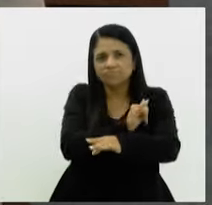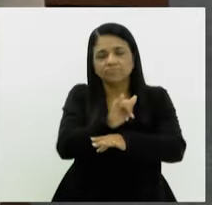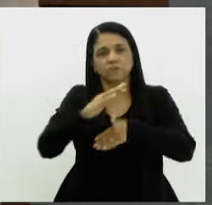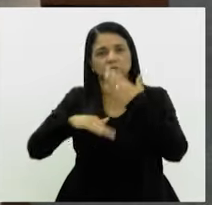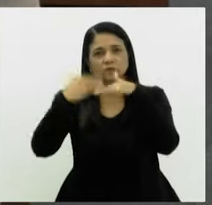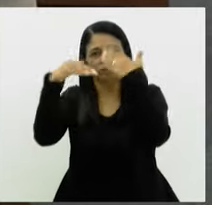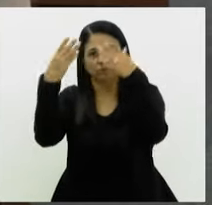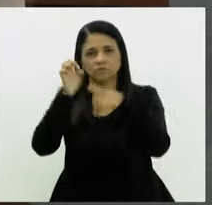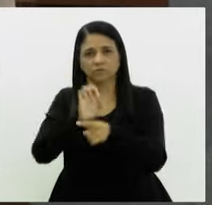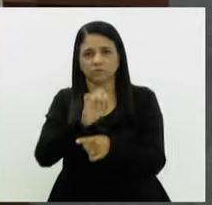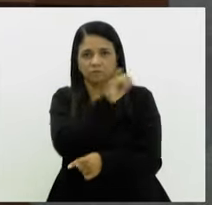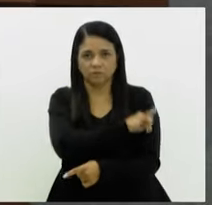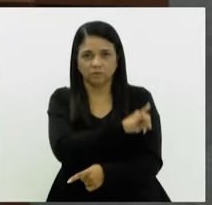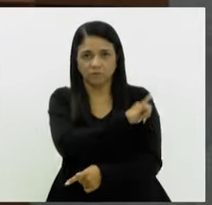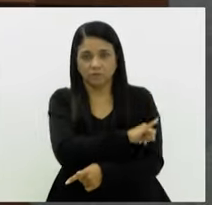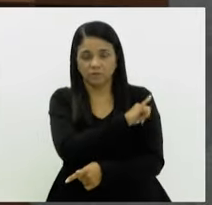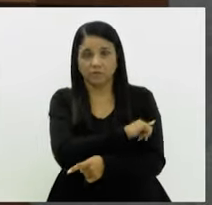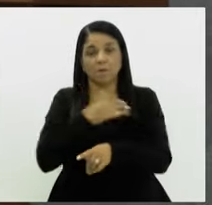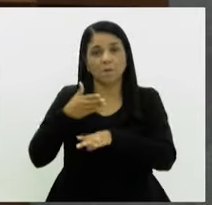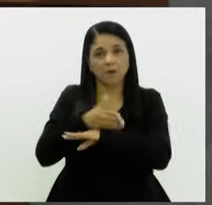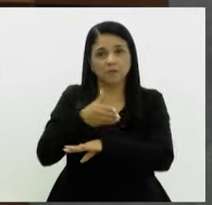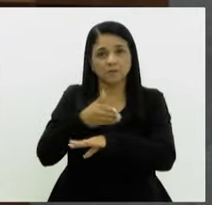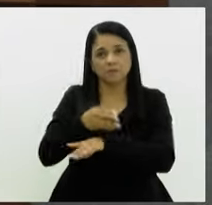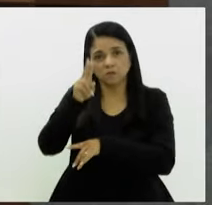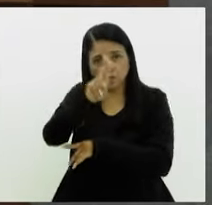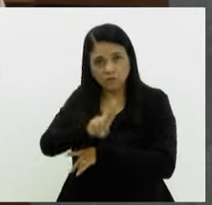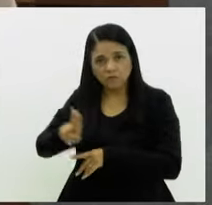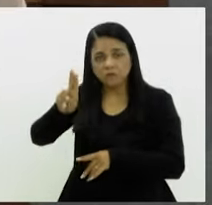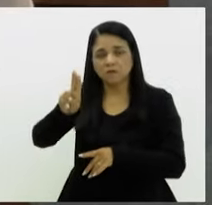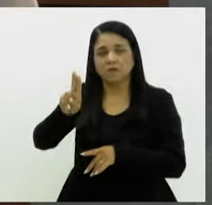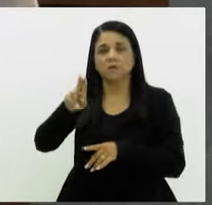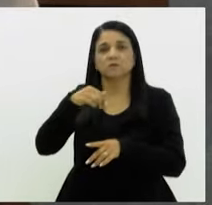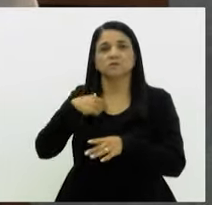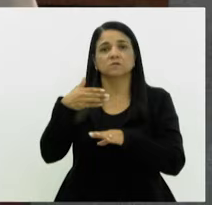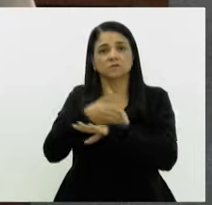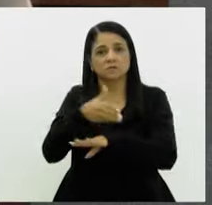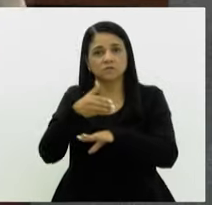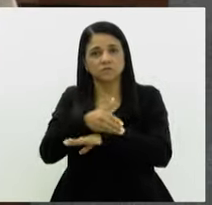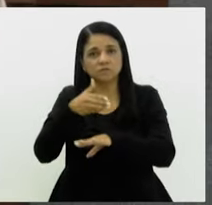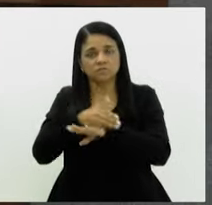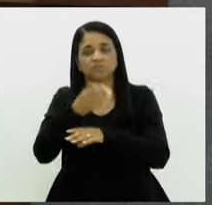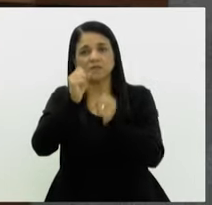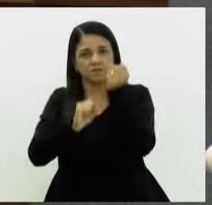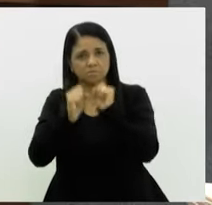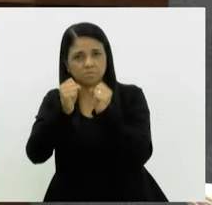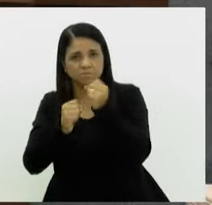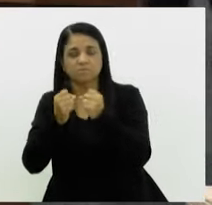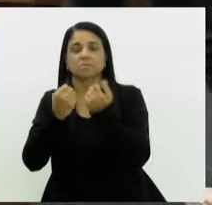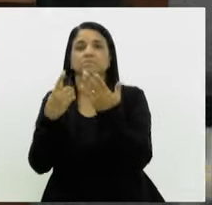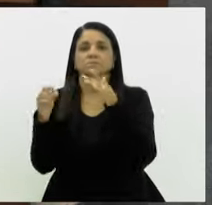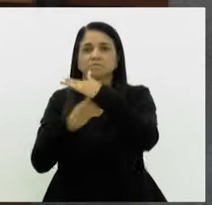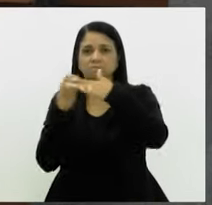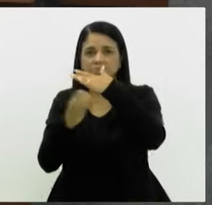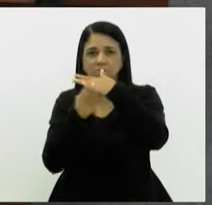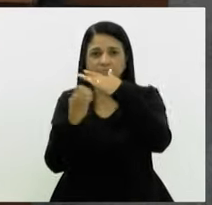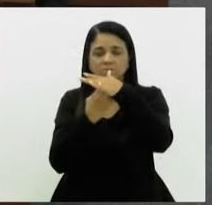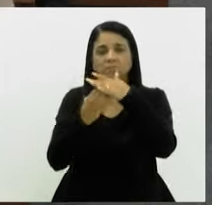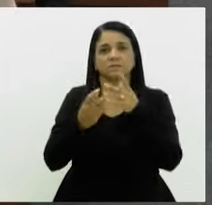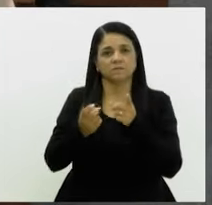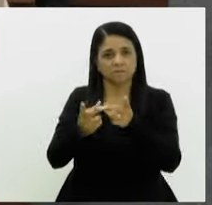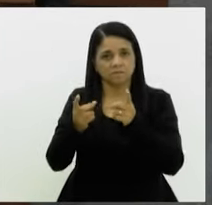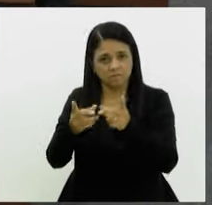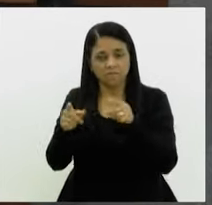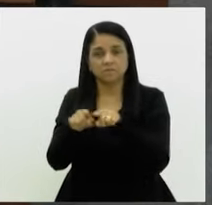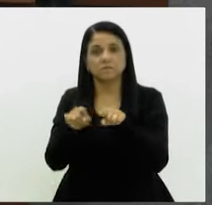para o Rio de Janeiro. A participação das universidades, a participação dos diferentes setores da sociedade civil só colabora para que